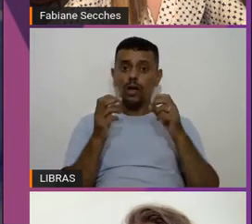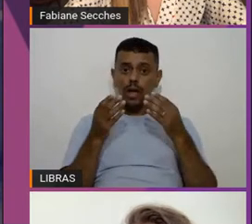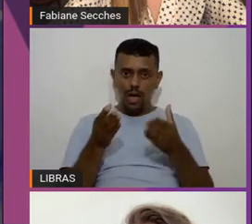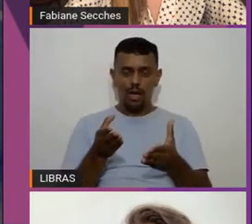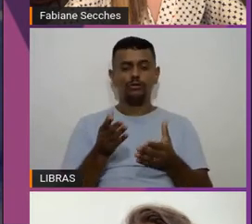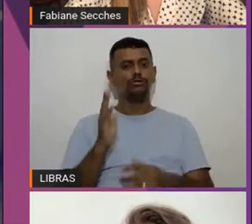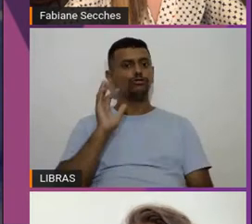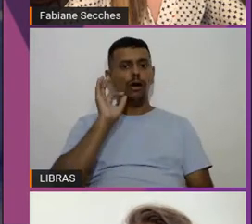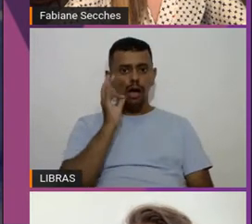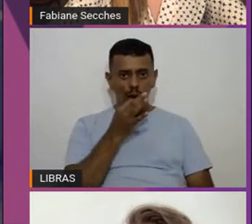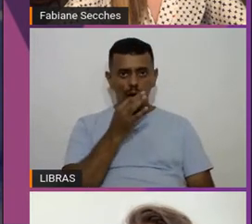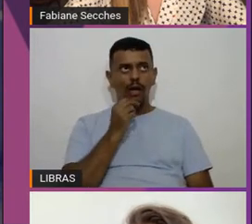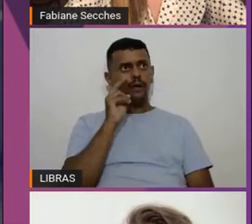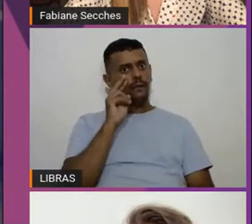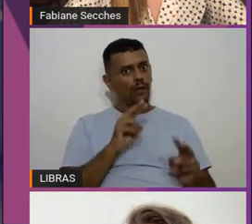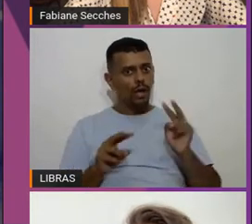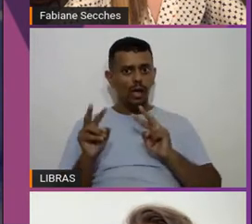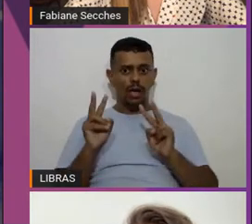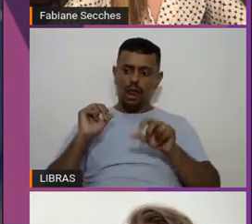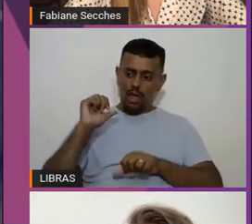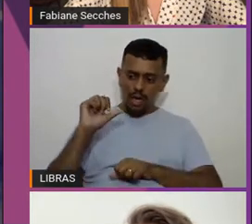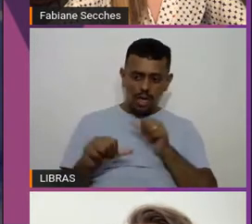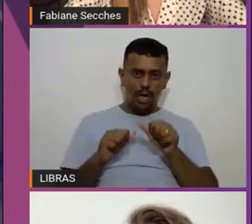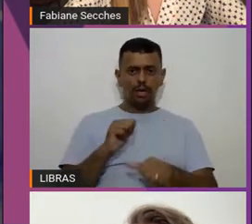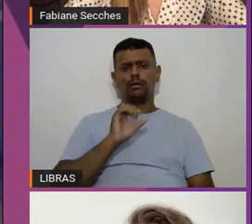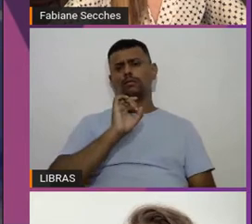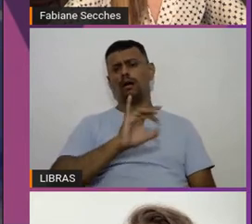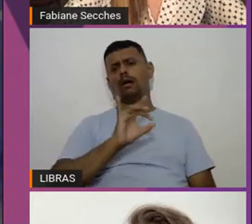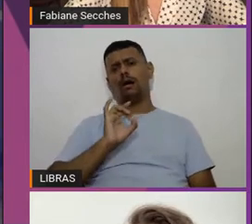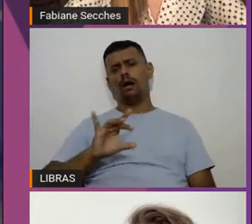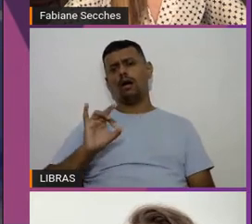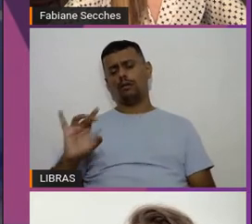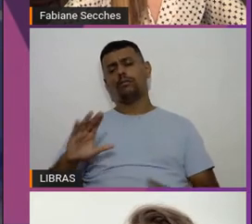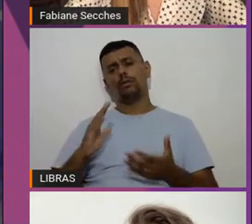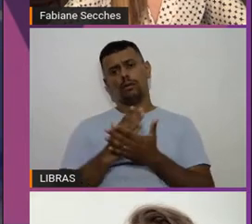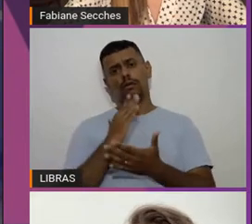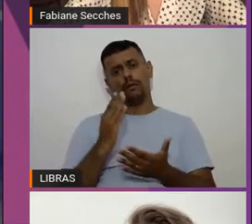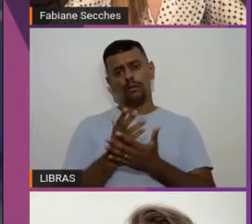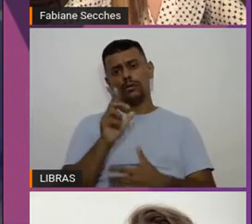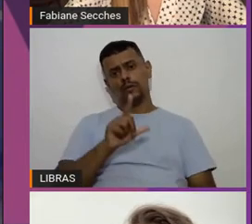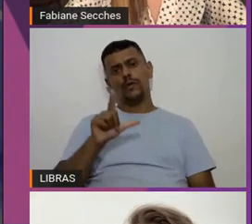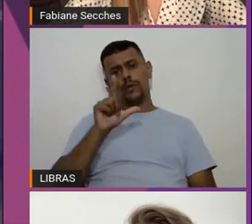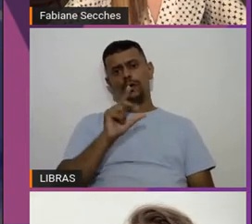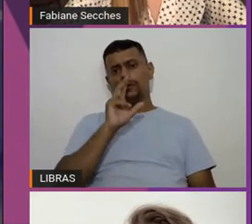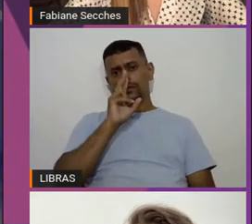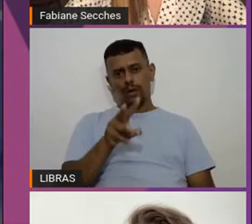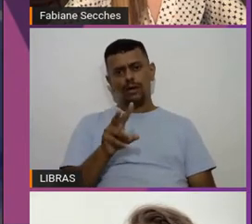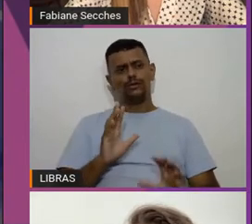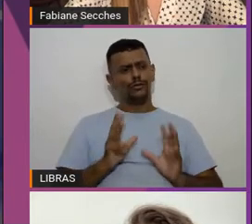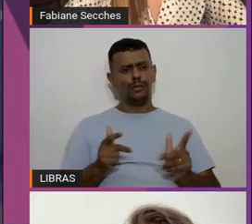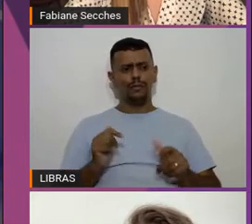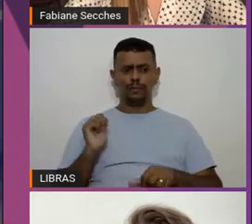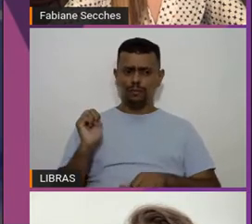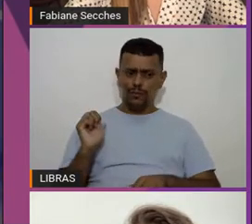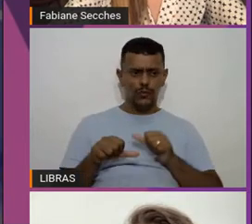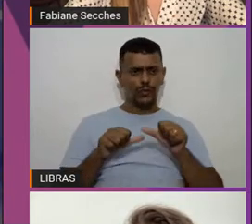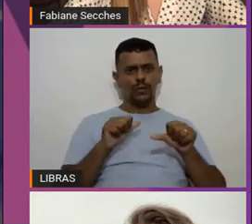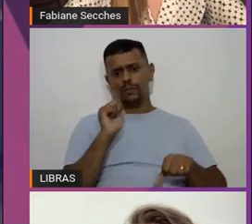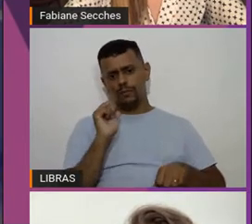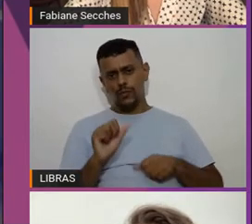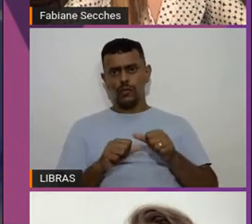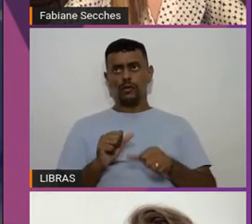eu tenho mudando a cada dia eu acho que eu gosto muito que é claro né você tá escrevendo aqui 30 anos que